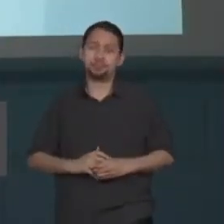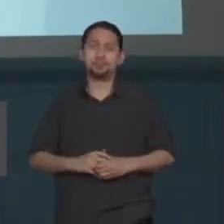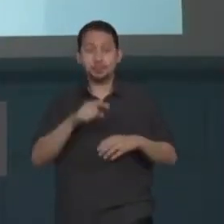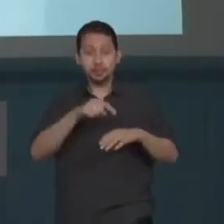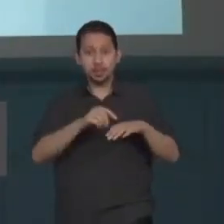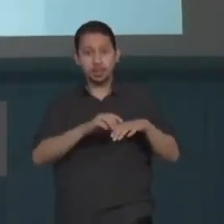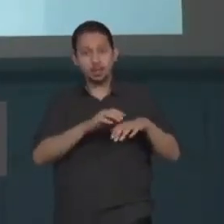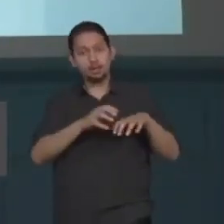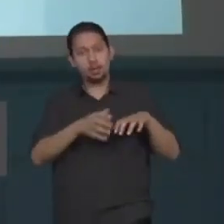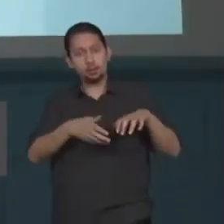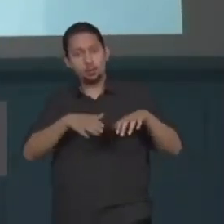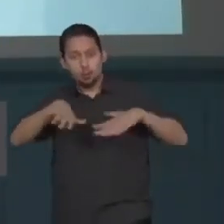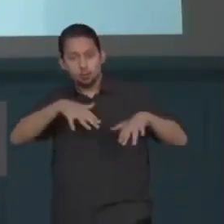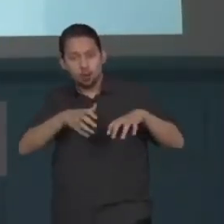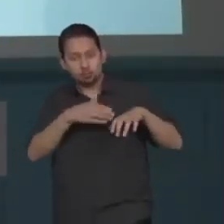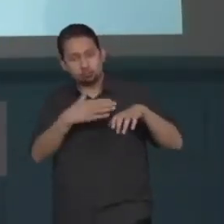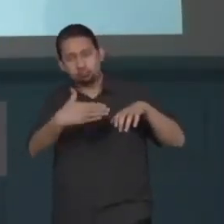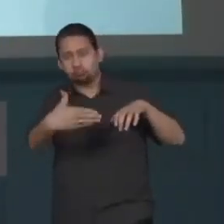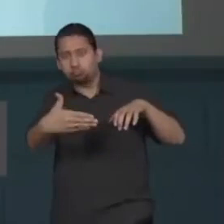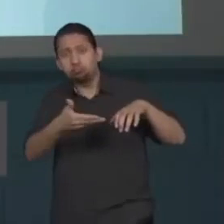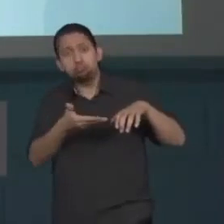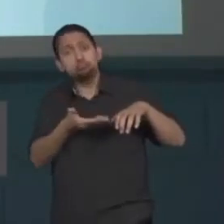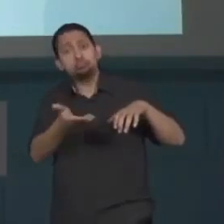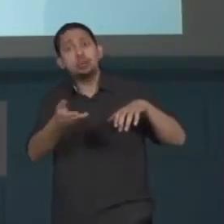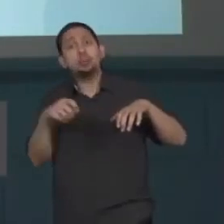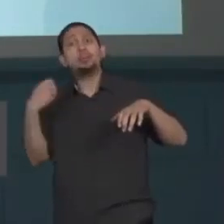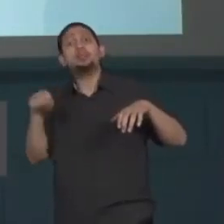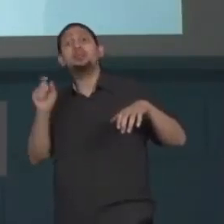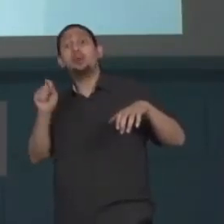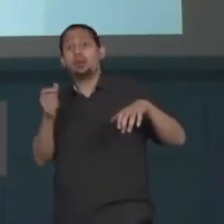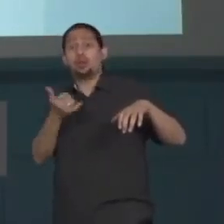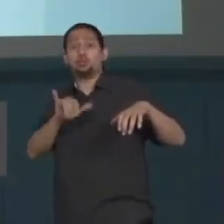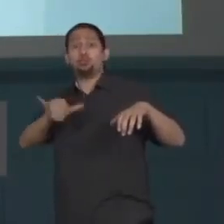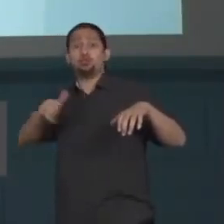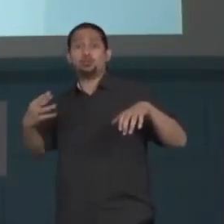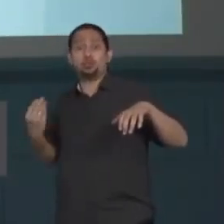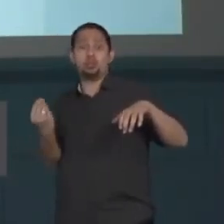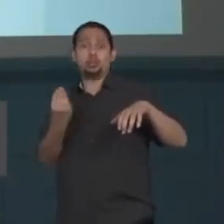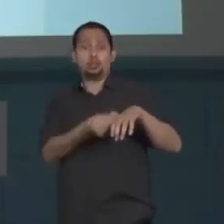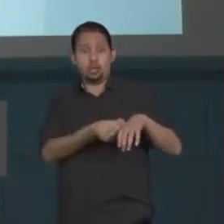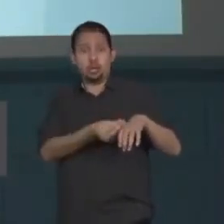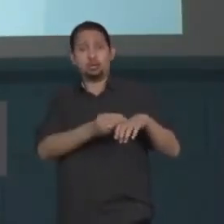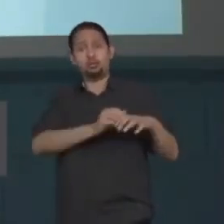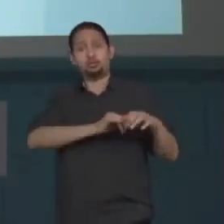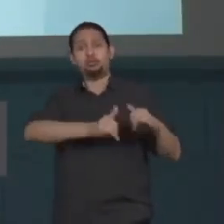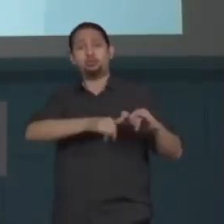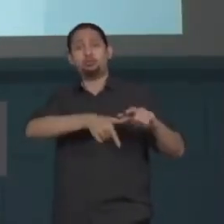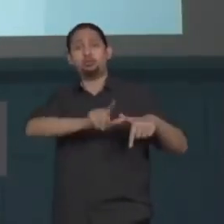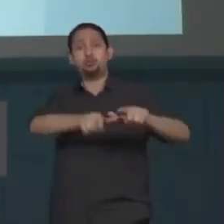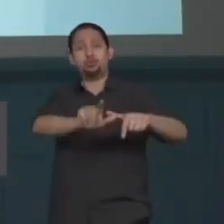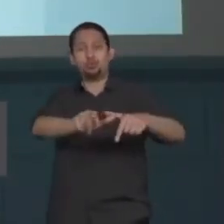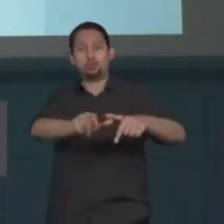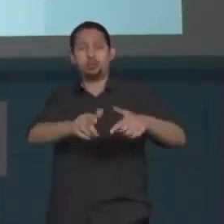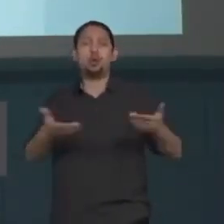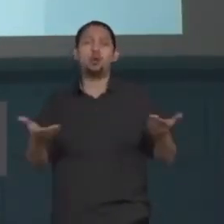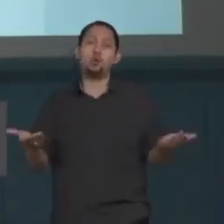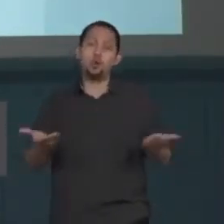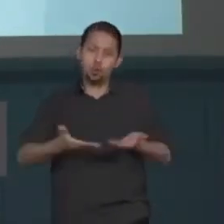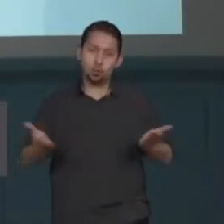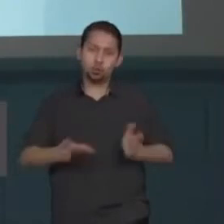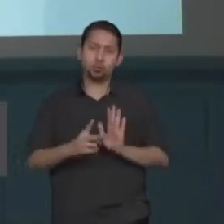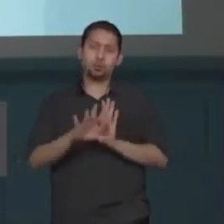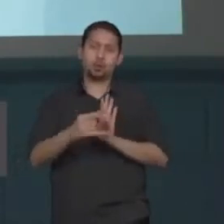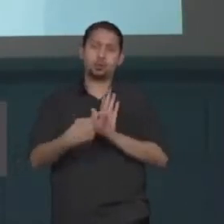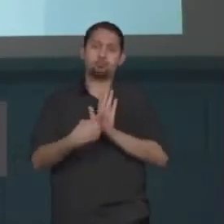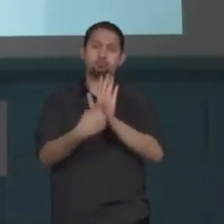objeto entrar em movimento é energia. E a gente vai trabalhar hoje com a